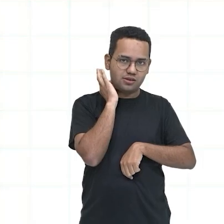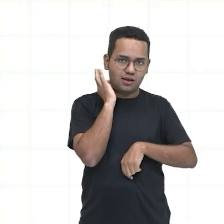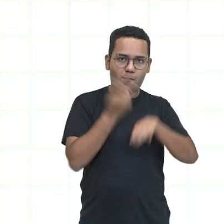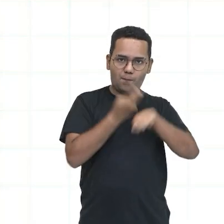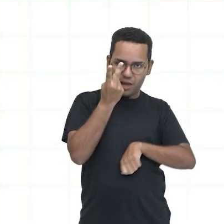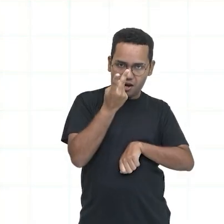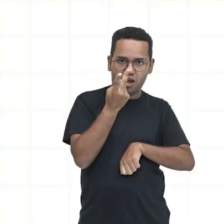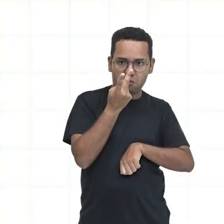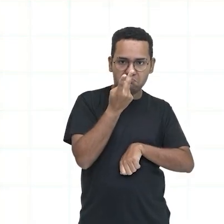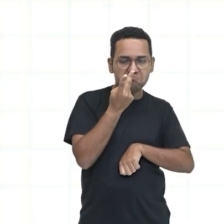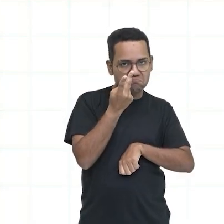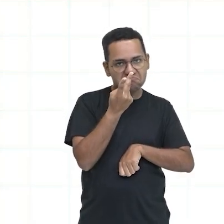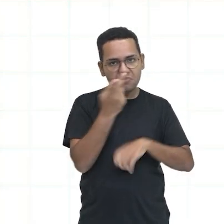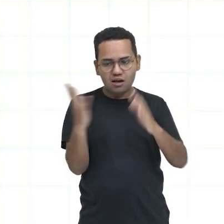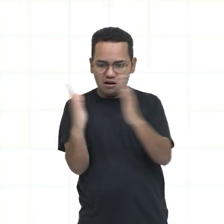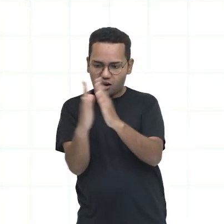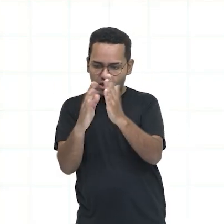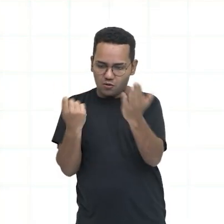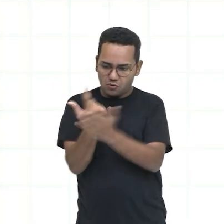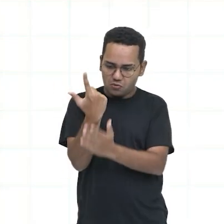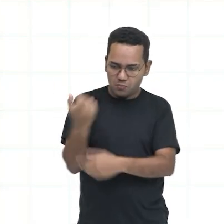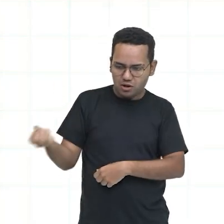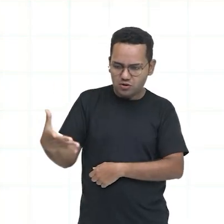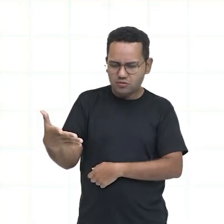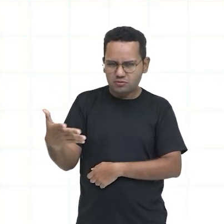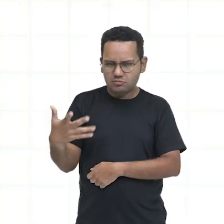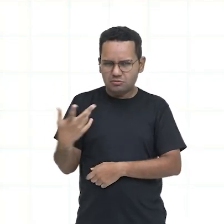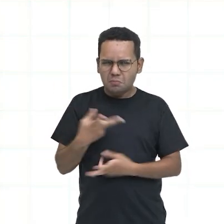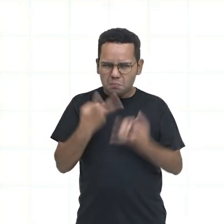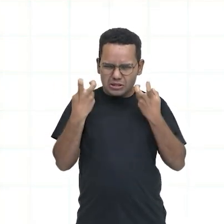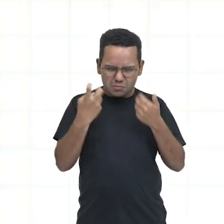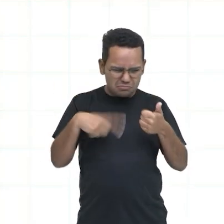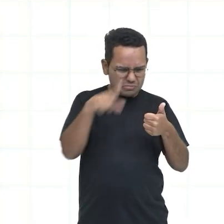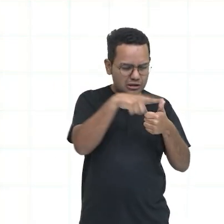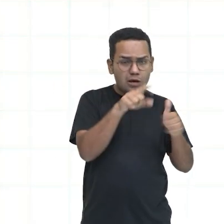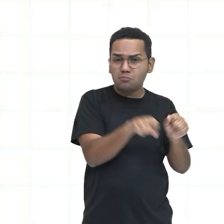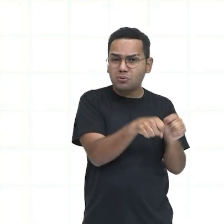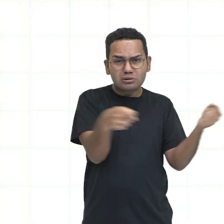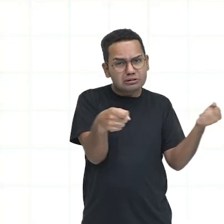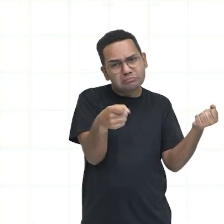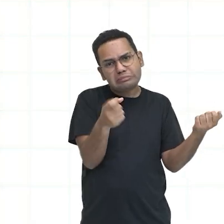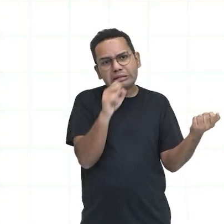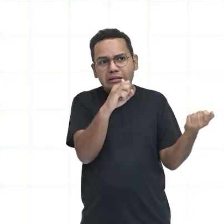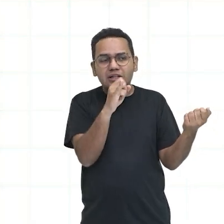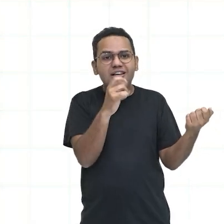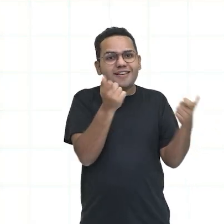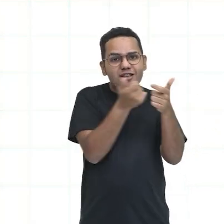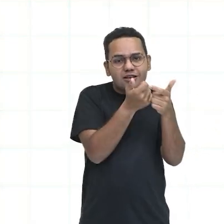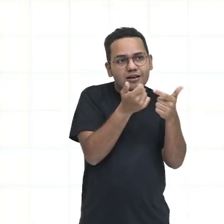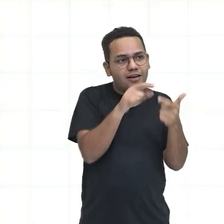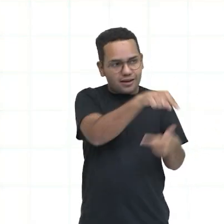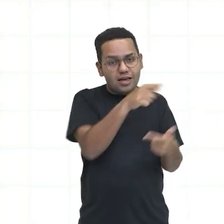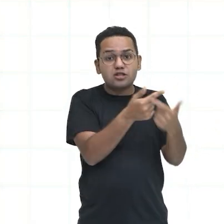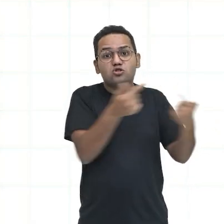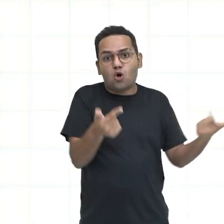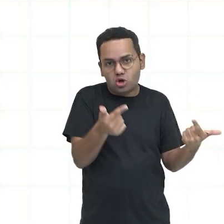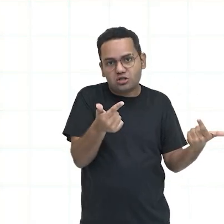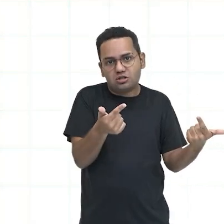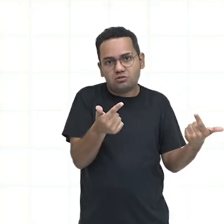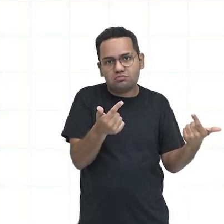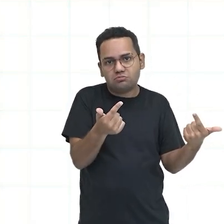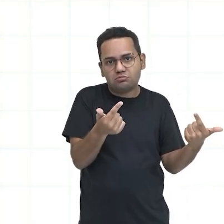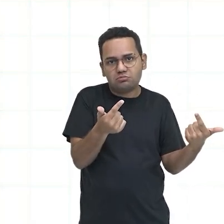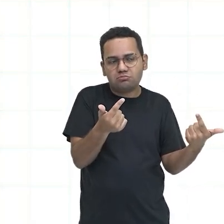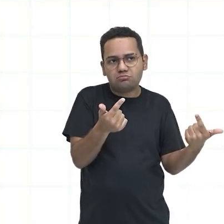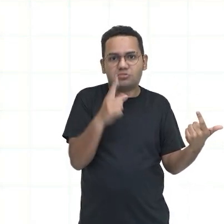acontecer. A chance de ganhar na loteria é muito pequena e muito menor é a chance de eu comprar uma casa nova, né, diante dessa realidade, tá